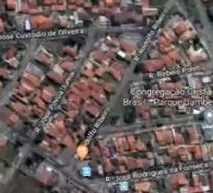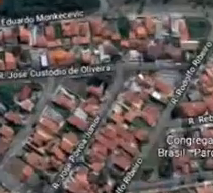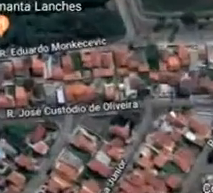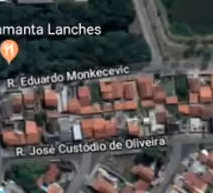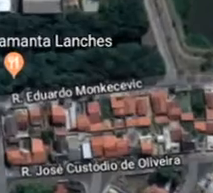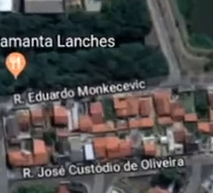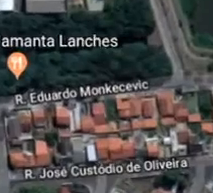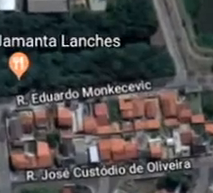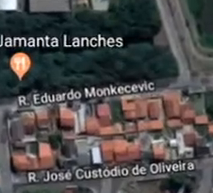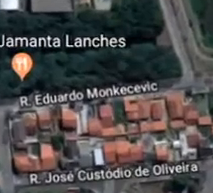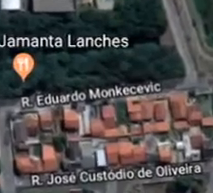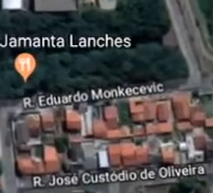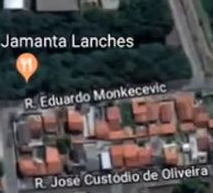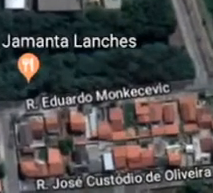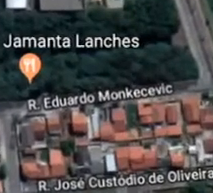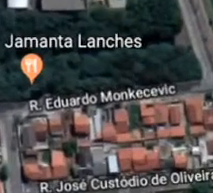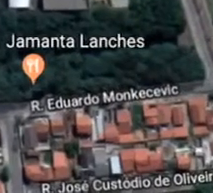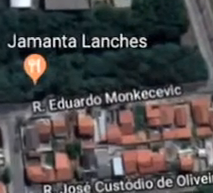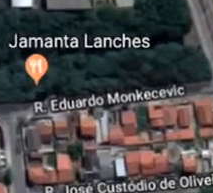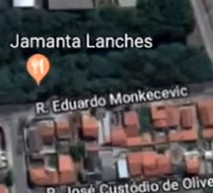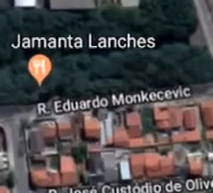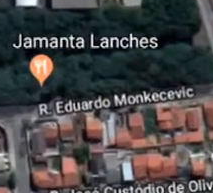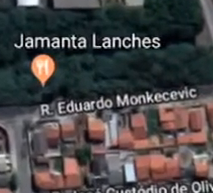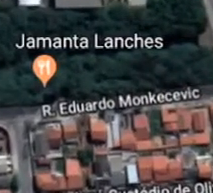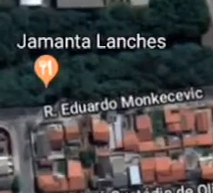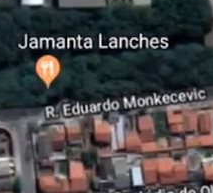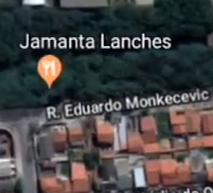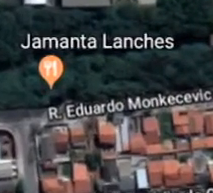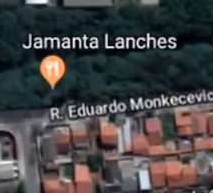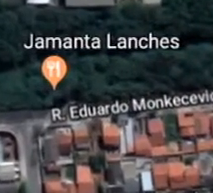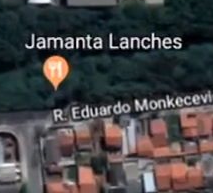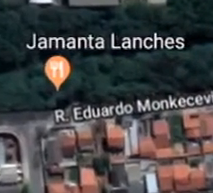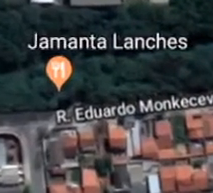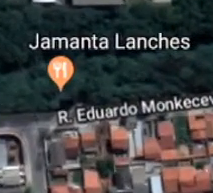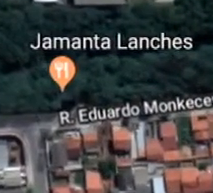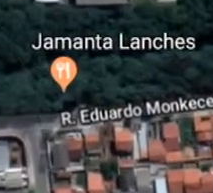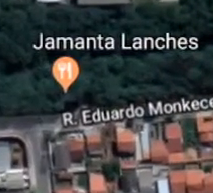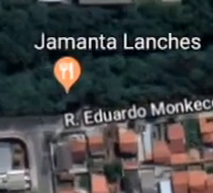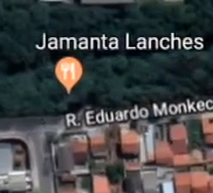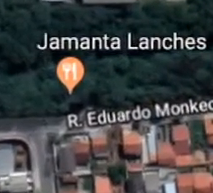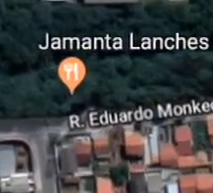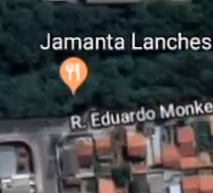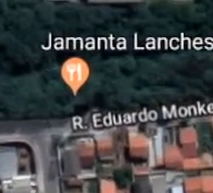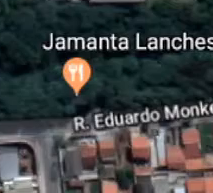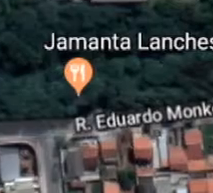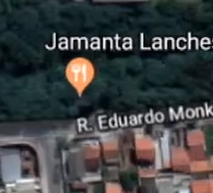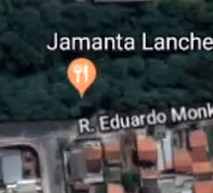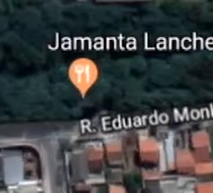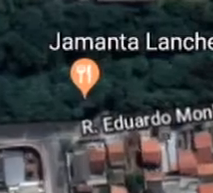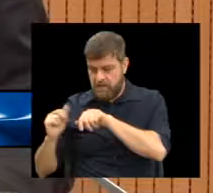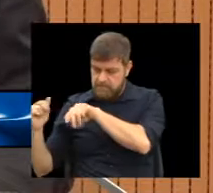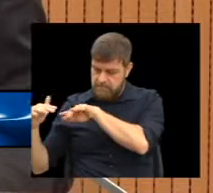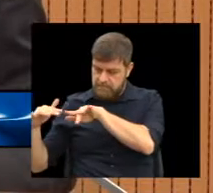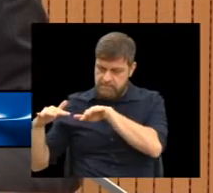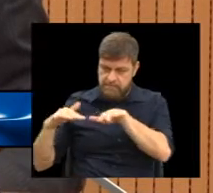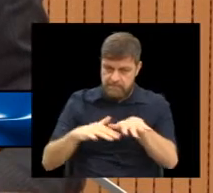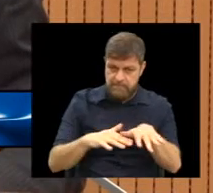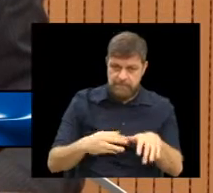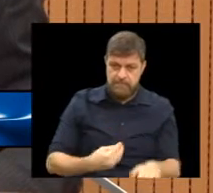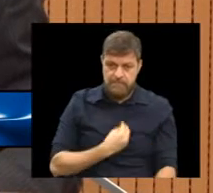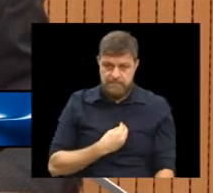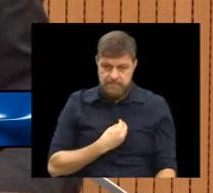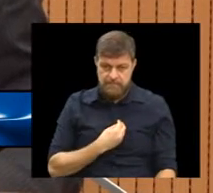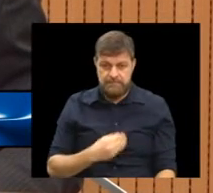região. Outra praça que voltou a ser usada para campeonatos de futebol é a que fica localizada no Parque Jambeiro. Também